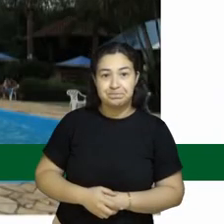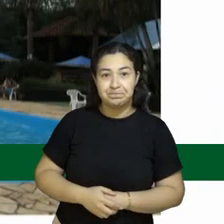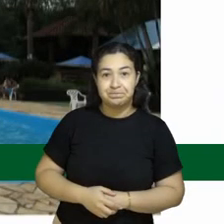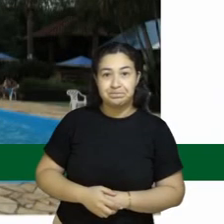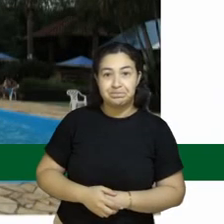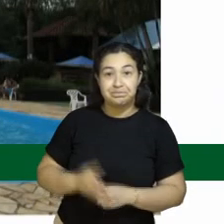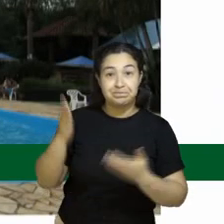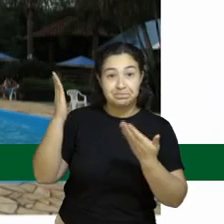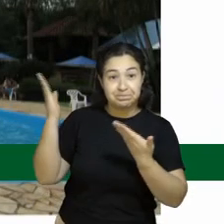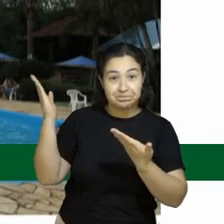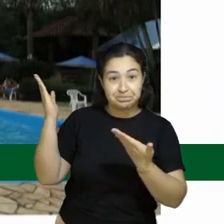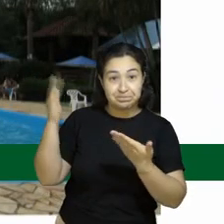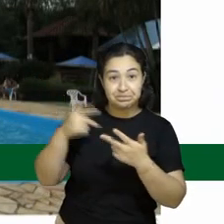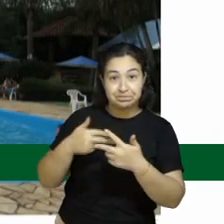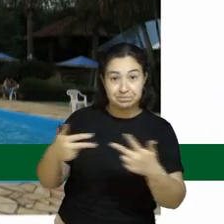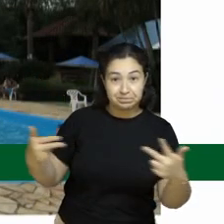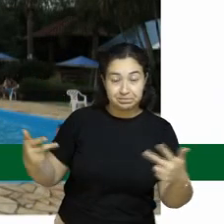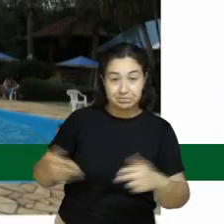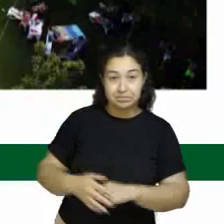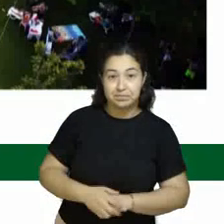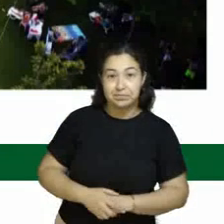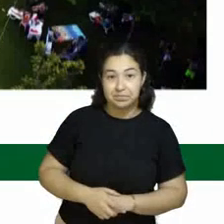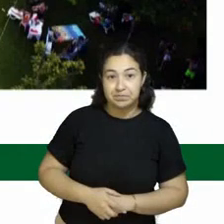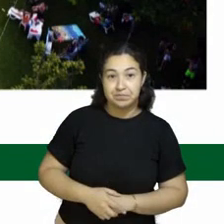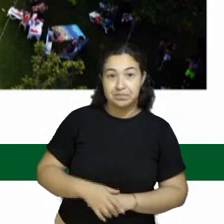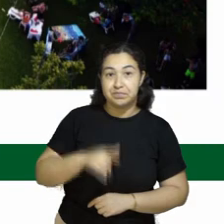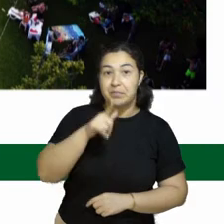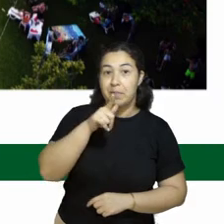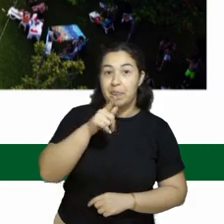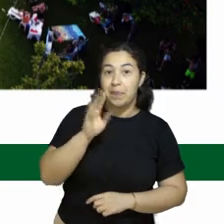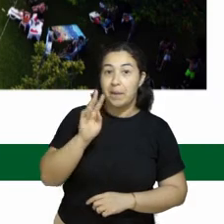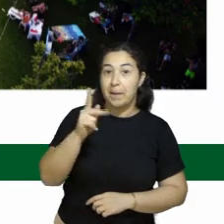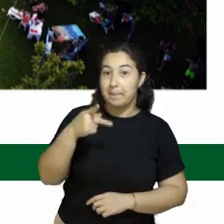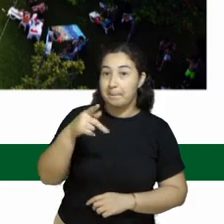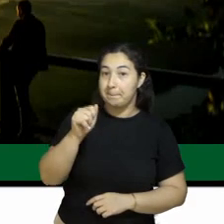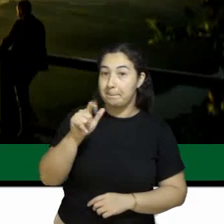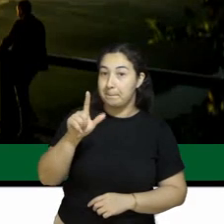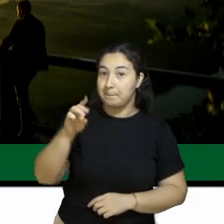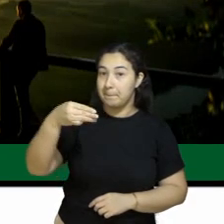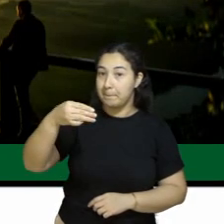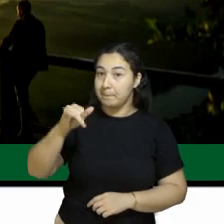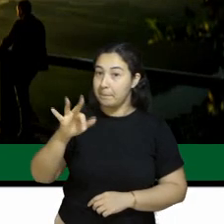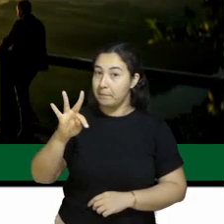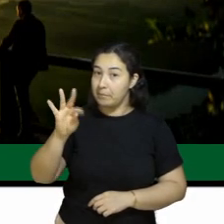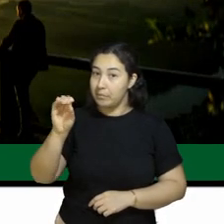Carlos, Termas de Águas de Chapecó, Termas de Palmitos,